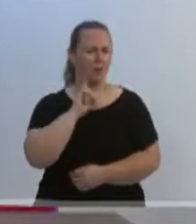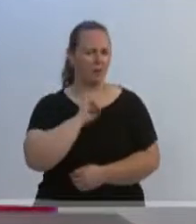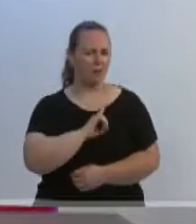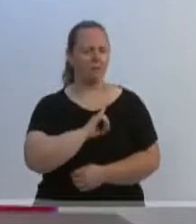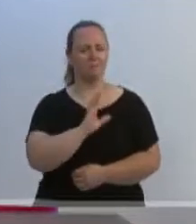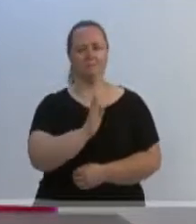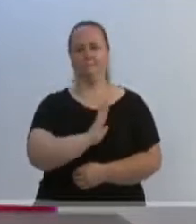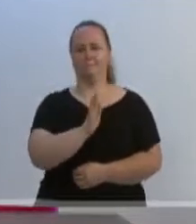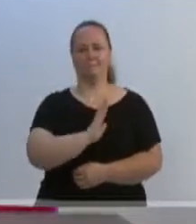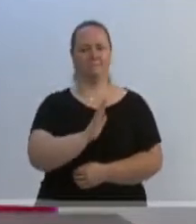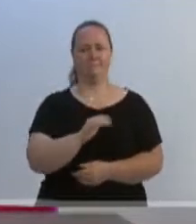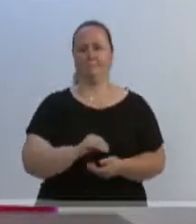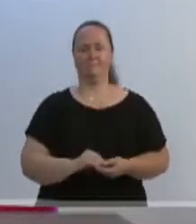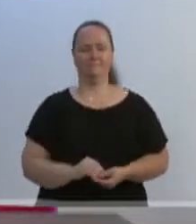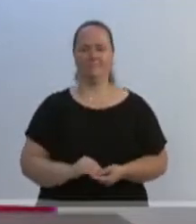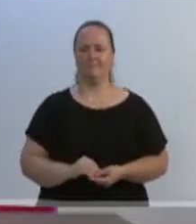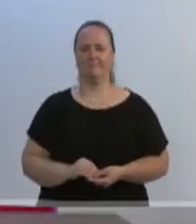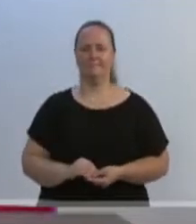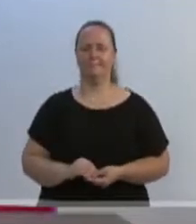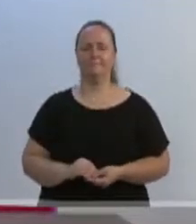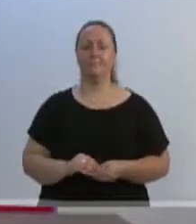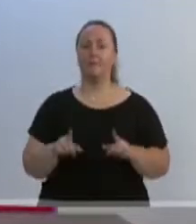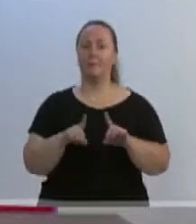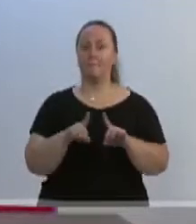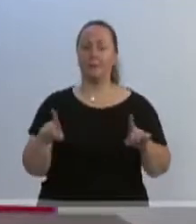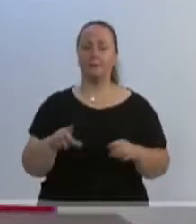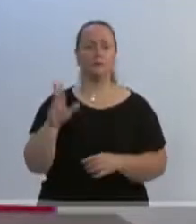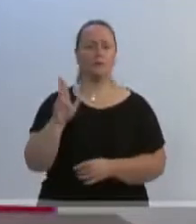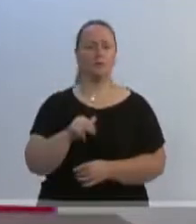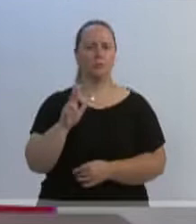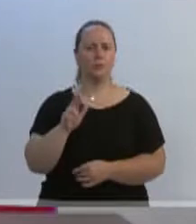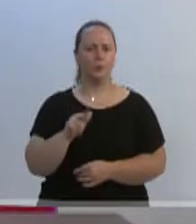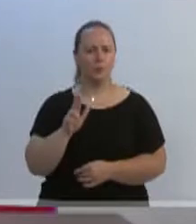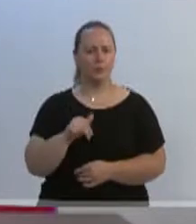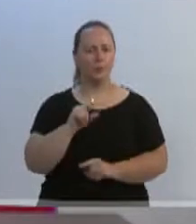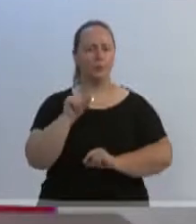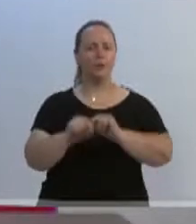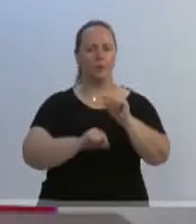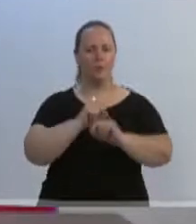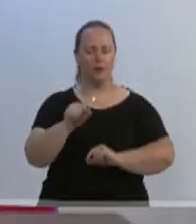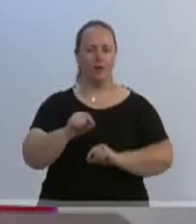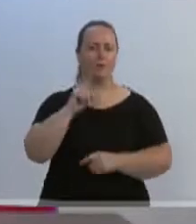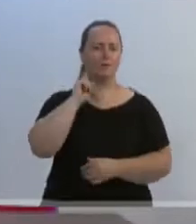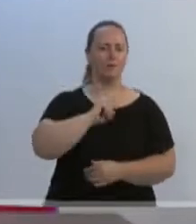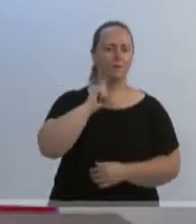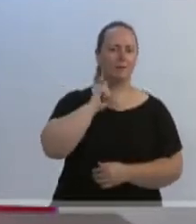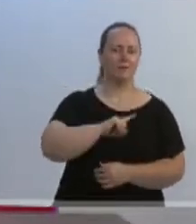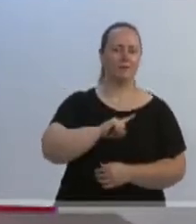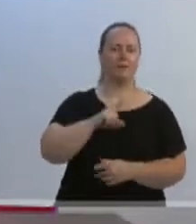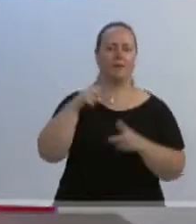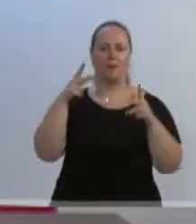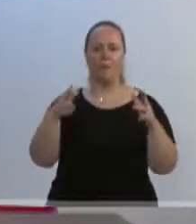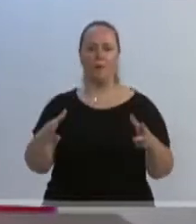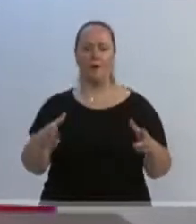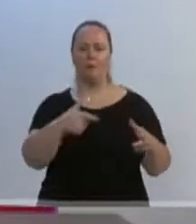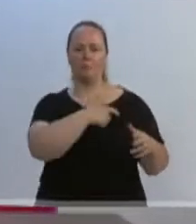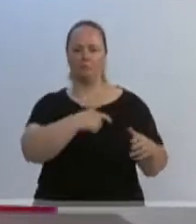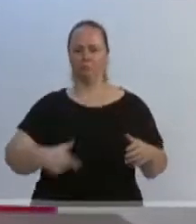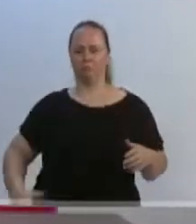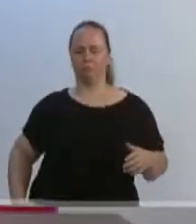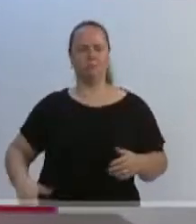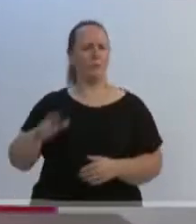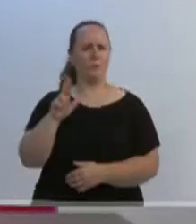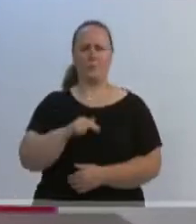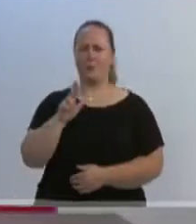só Botafogo ou vascaíno. Agora, jamais um vascaíno será um flamenguista, e jamais um flamenguista será um